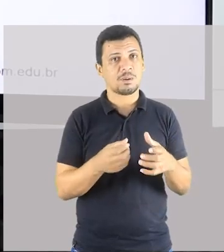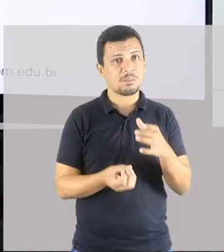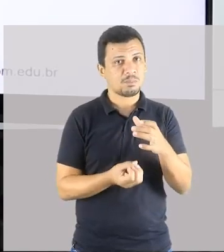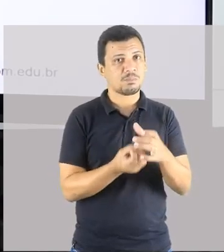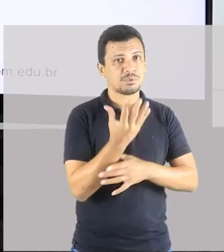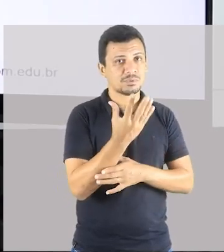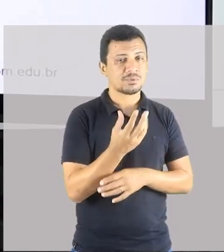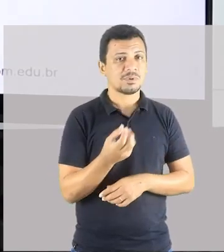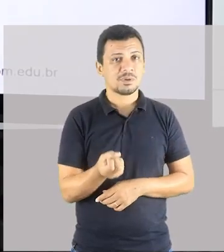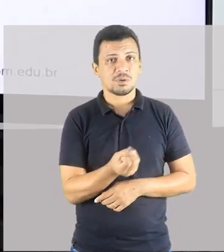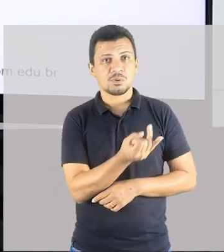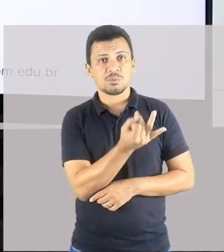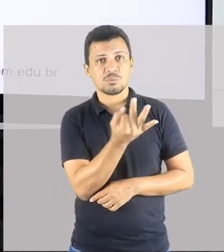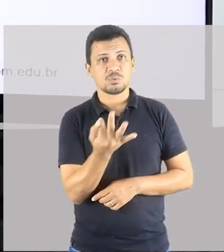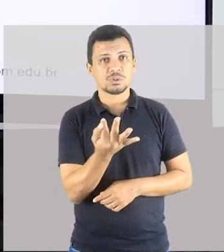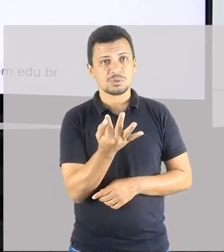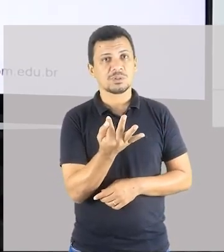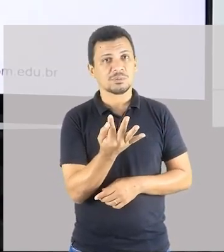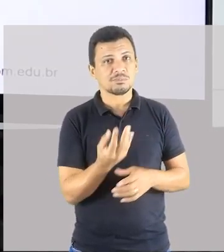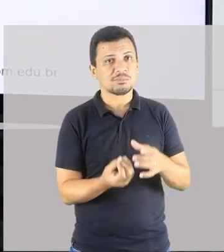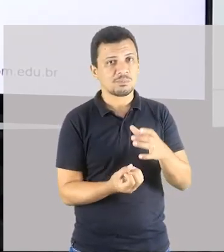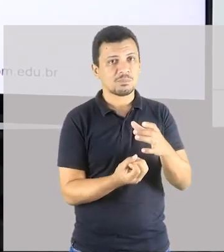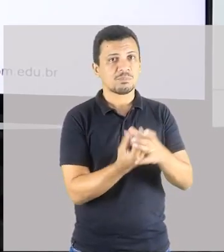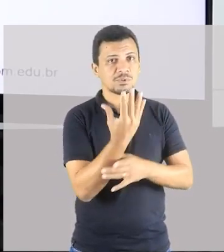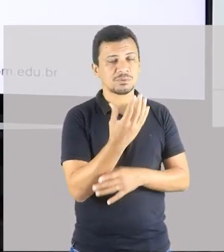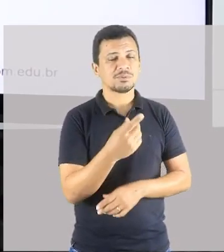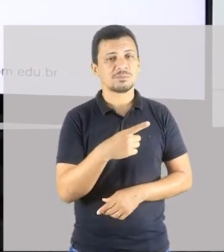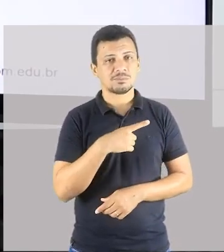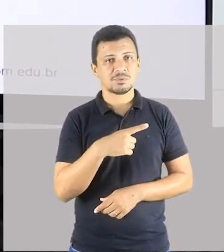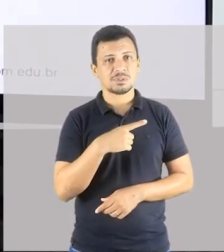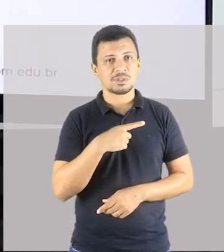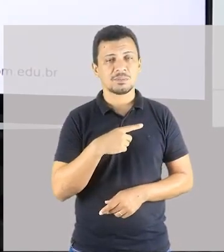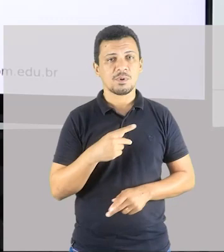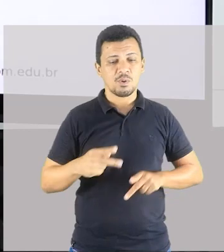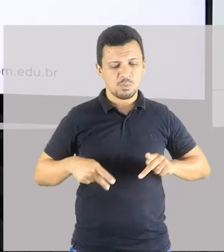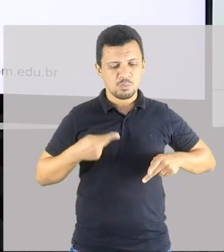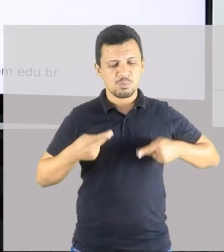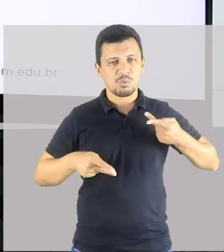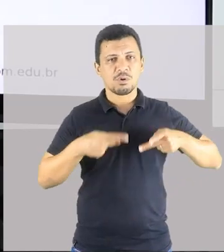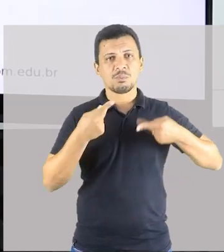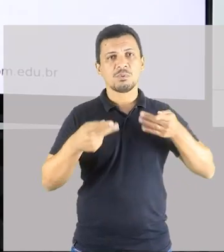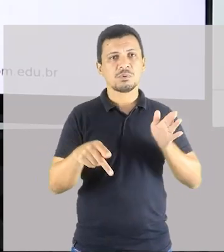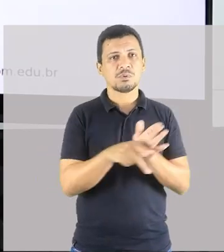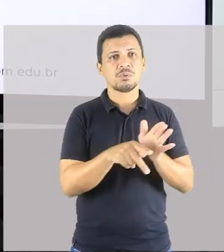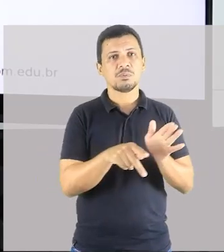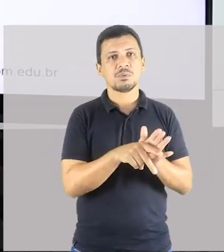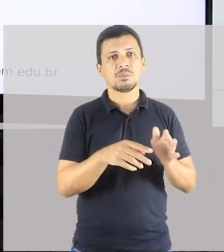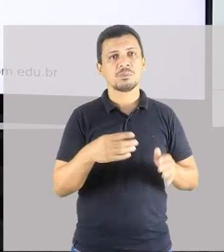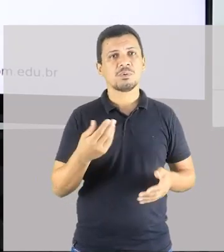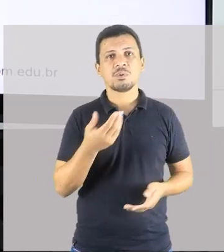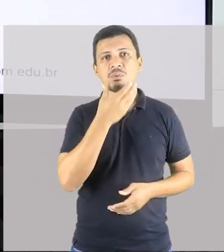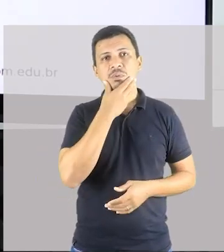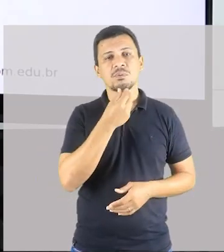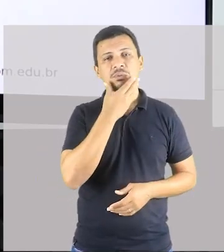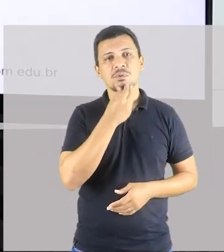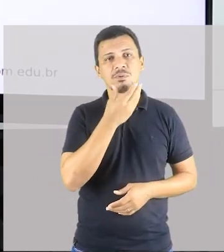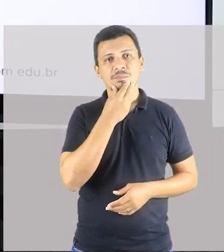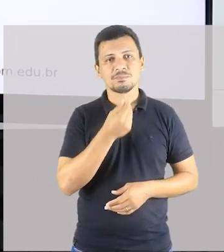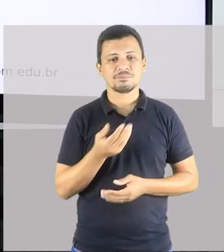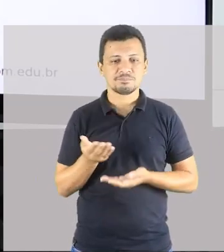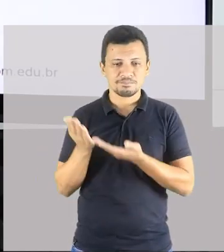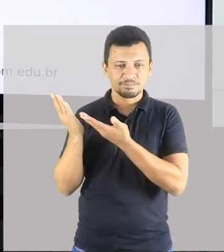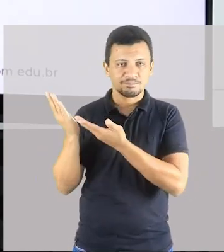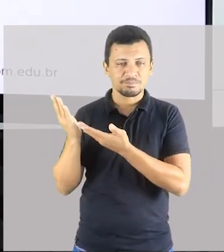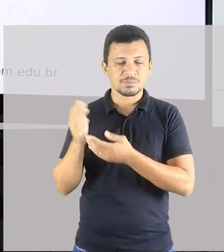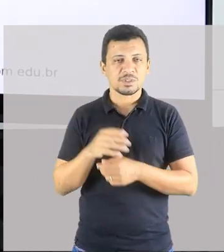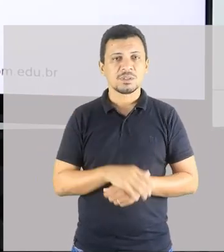uma maior quantidade de locais produtores que vão secretar esse hormônio que é a testosterona.